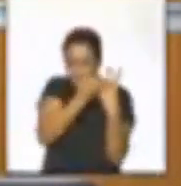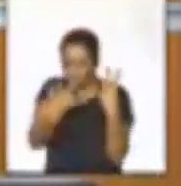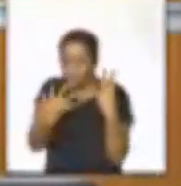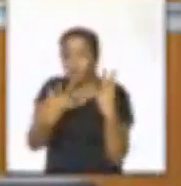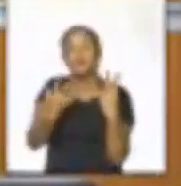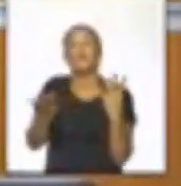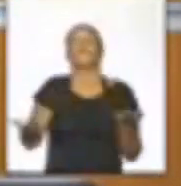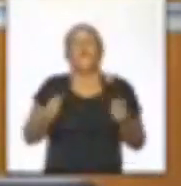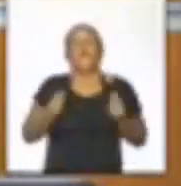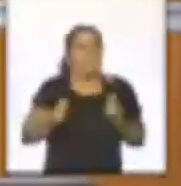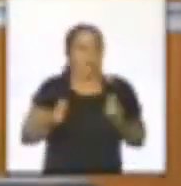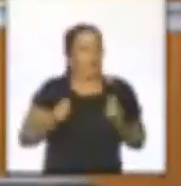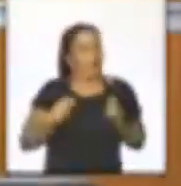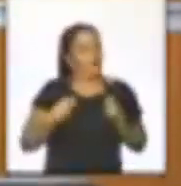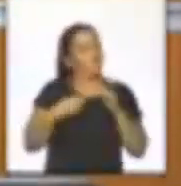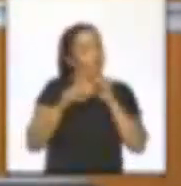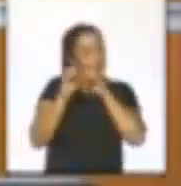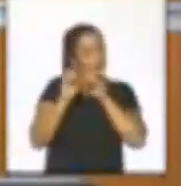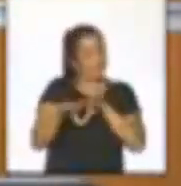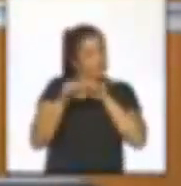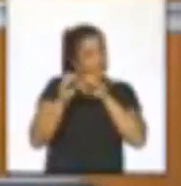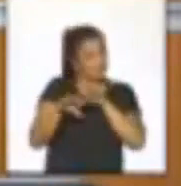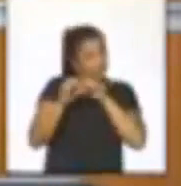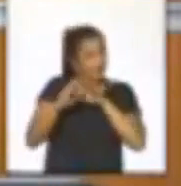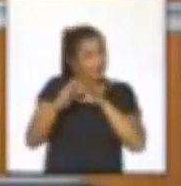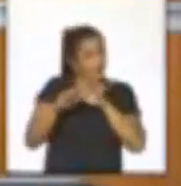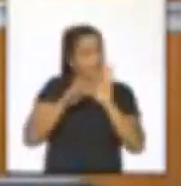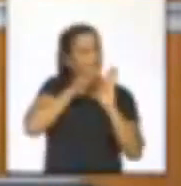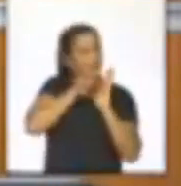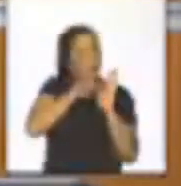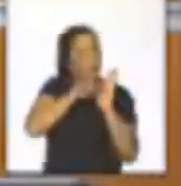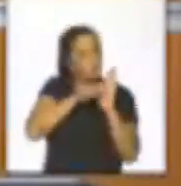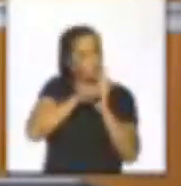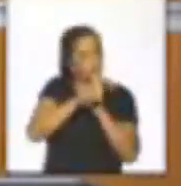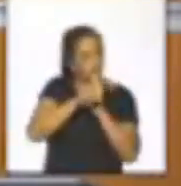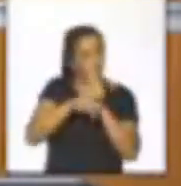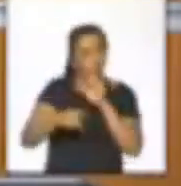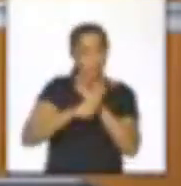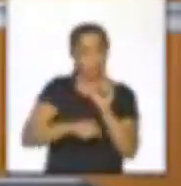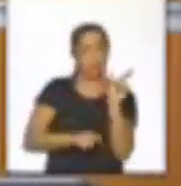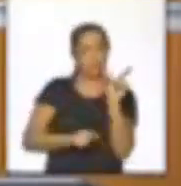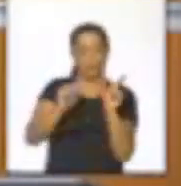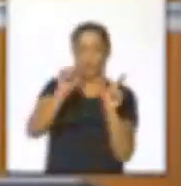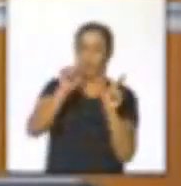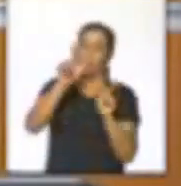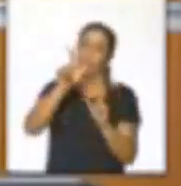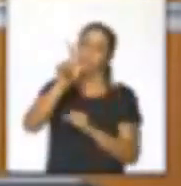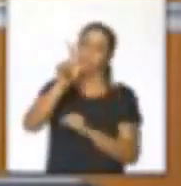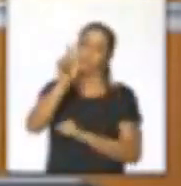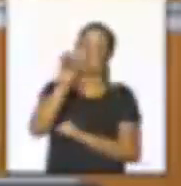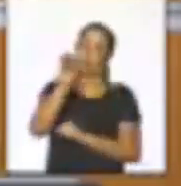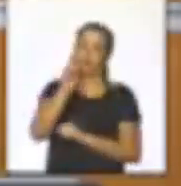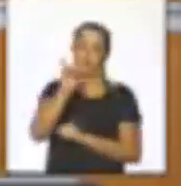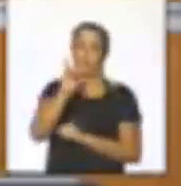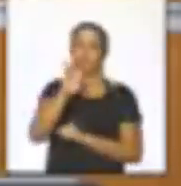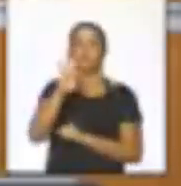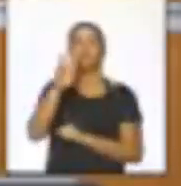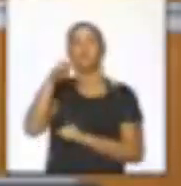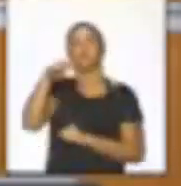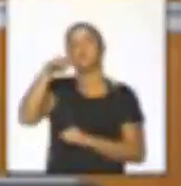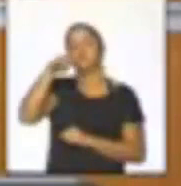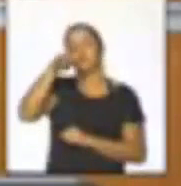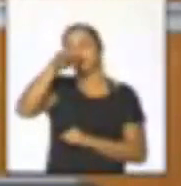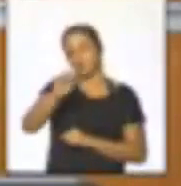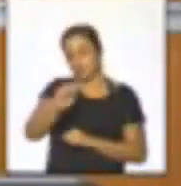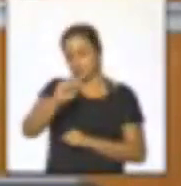método que são métodos dos algoritmos. O que vem a ser algoritmos? Por exemplo, na aula